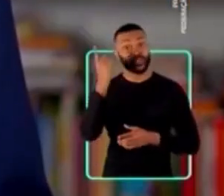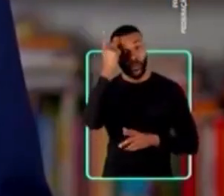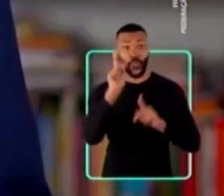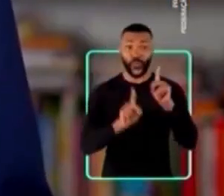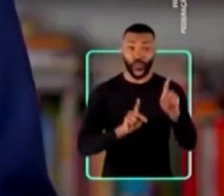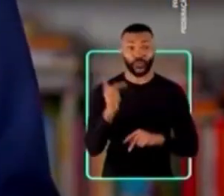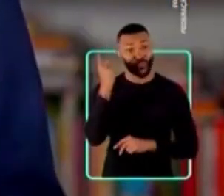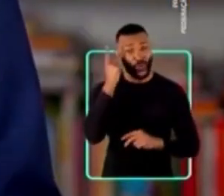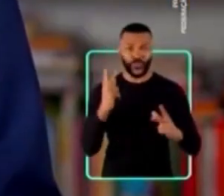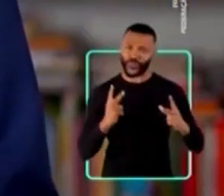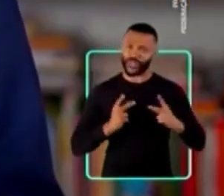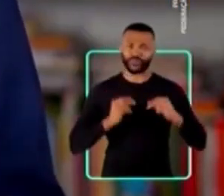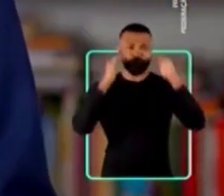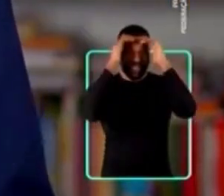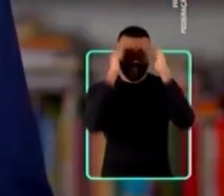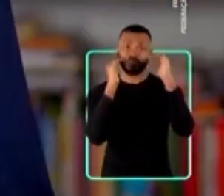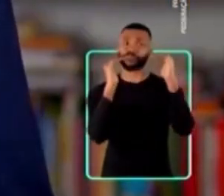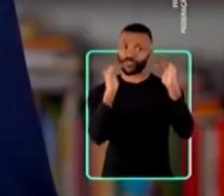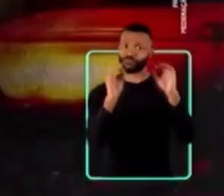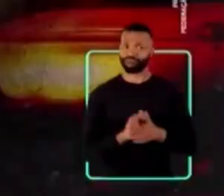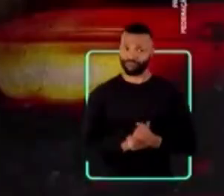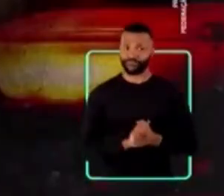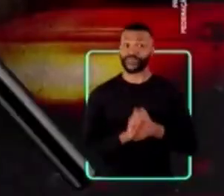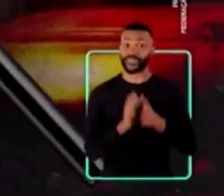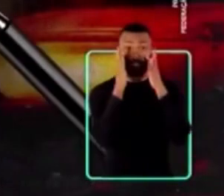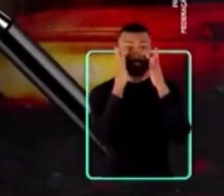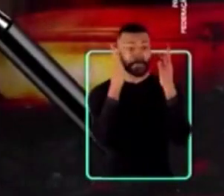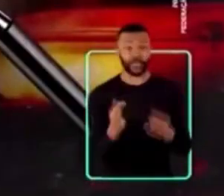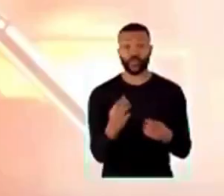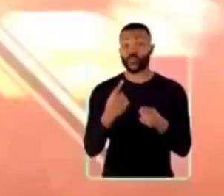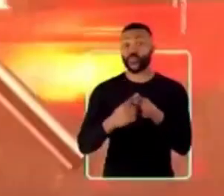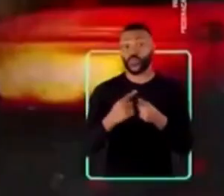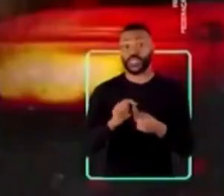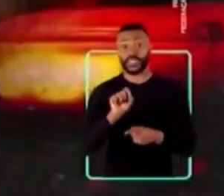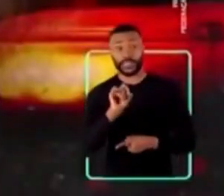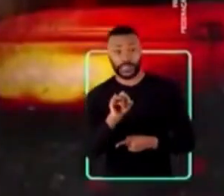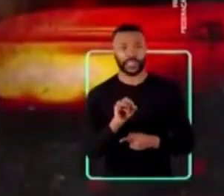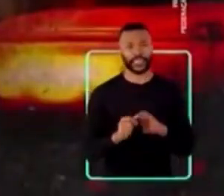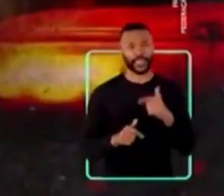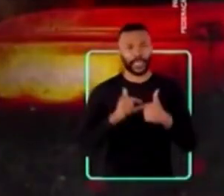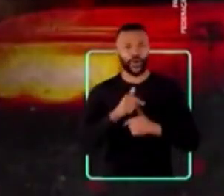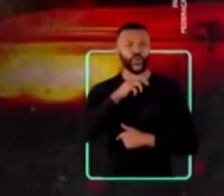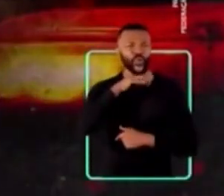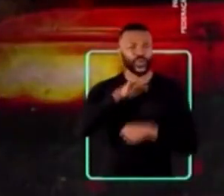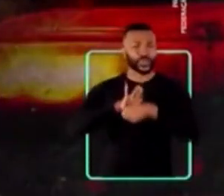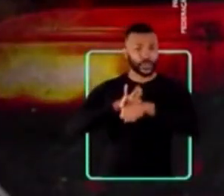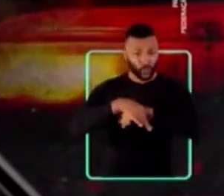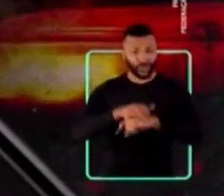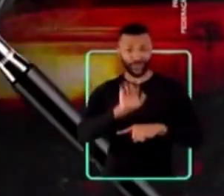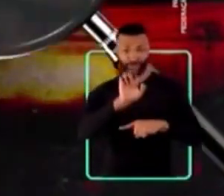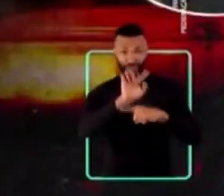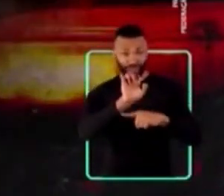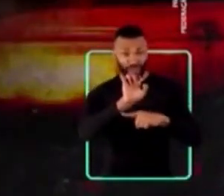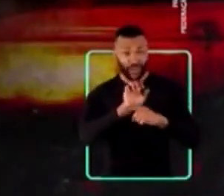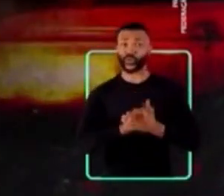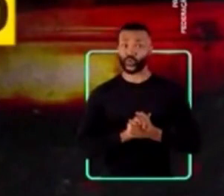povo paulista merecem mais respeito e consideração. Fique de olho, porque quanto menos eficiente for a segurança pública em um